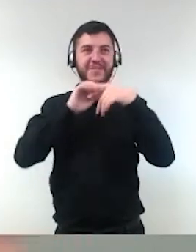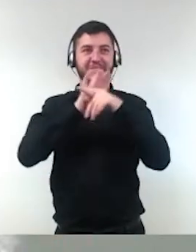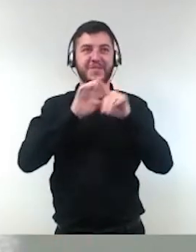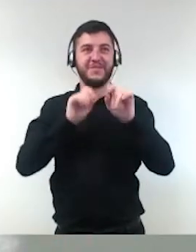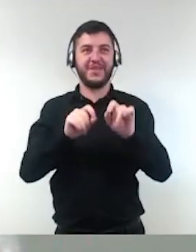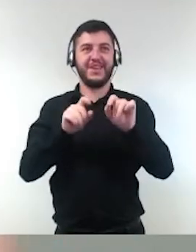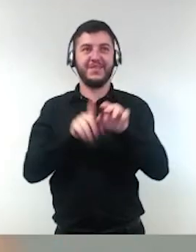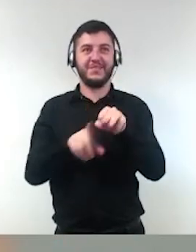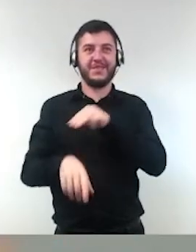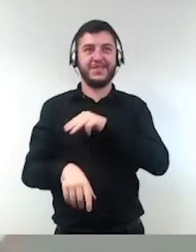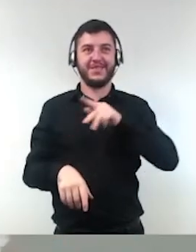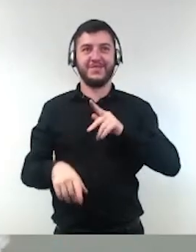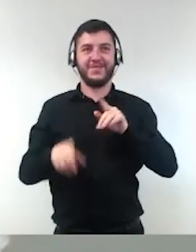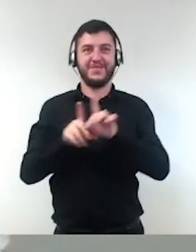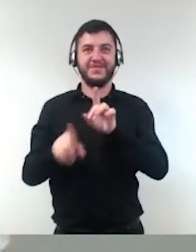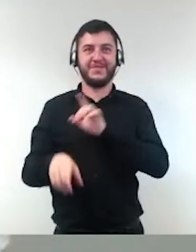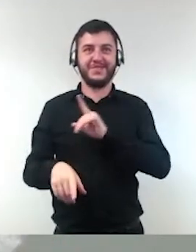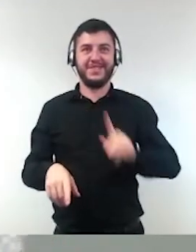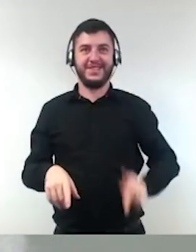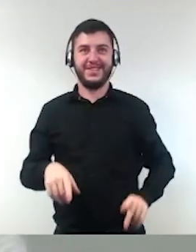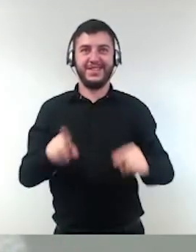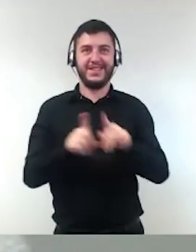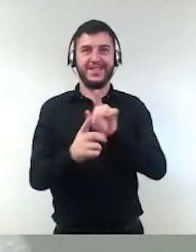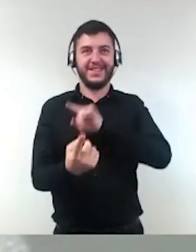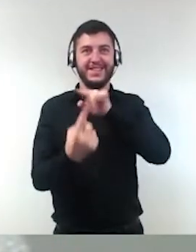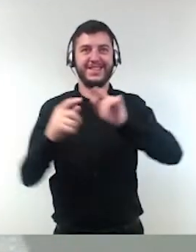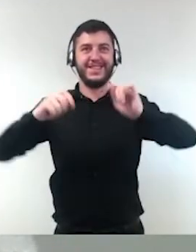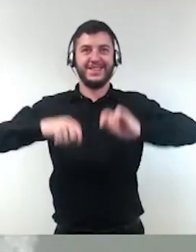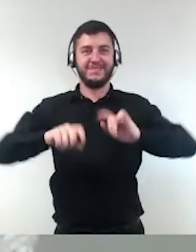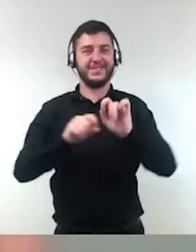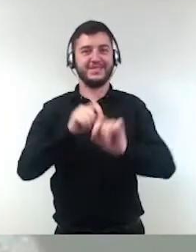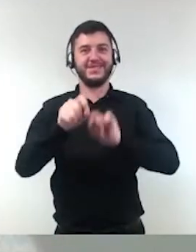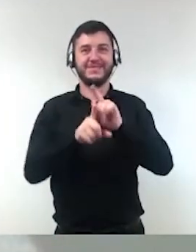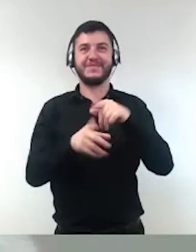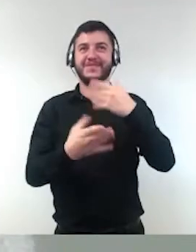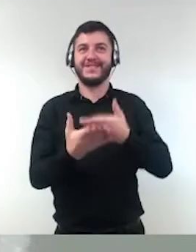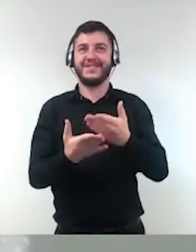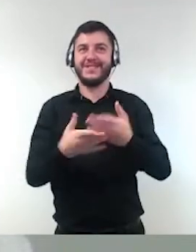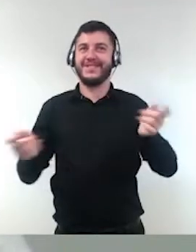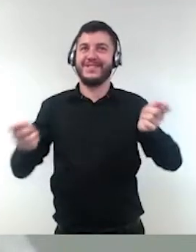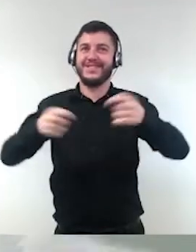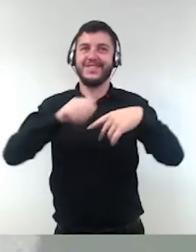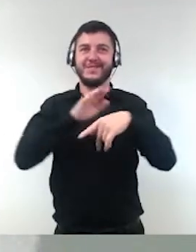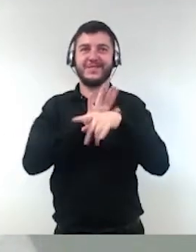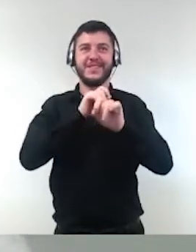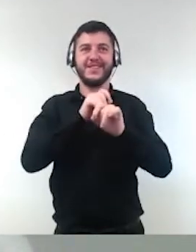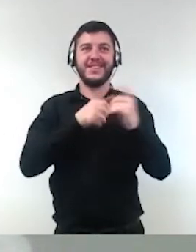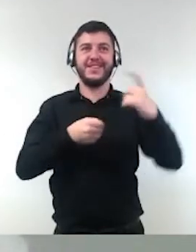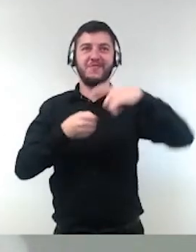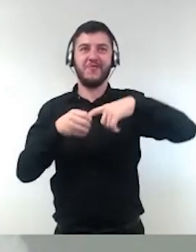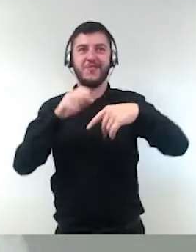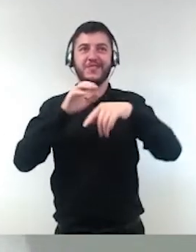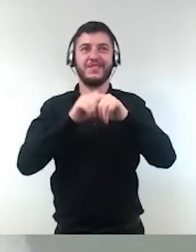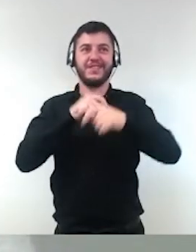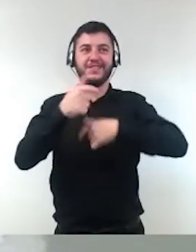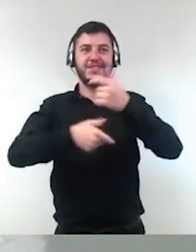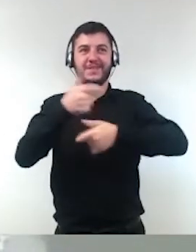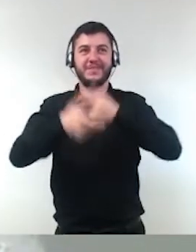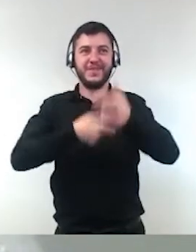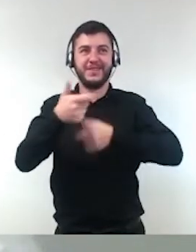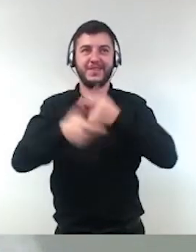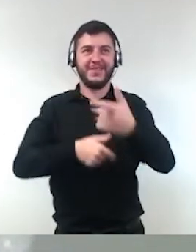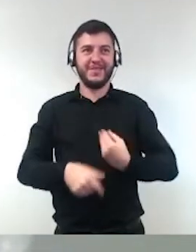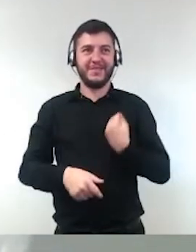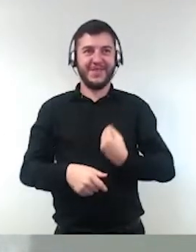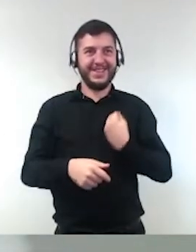para estudos singulares das possibilidades do retorno gradual das atividades presenciais, mas